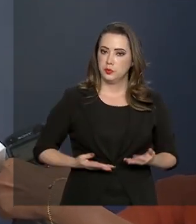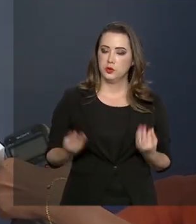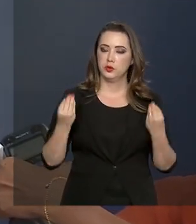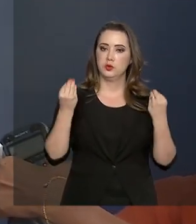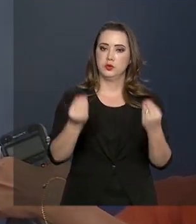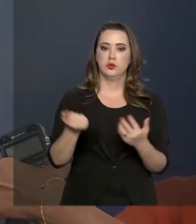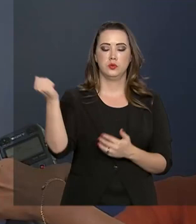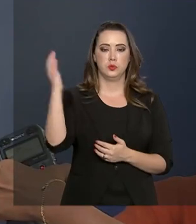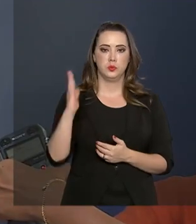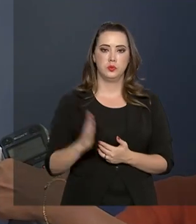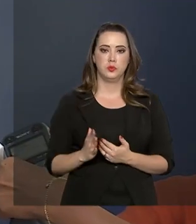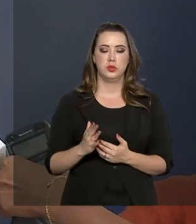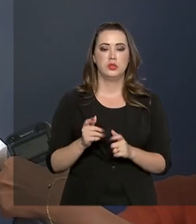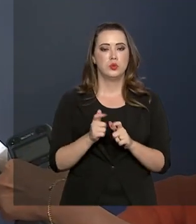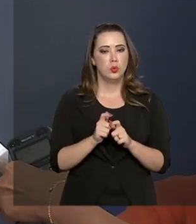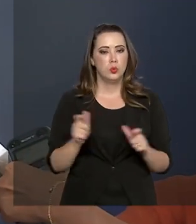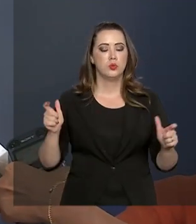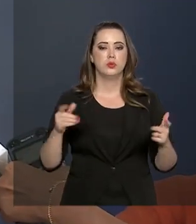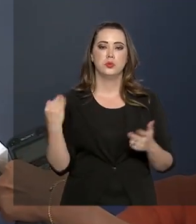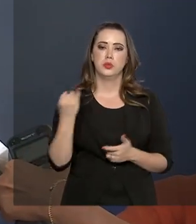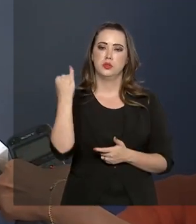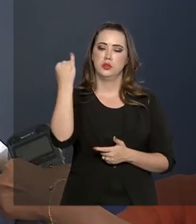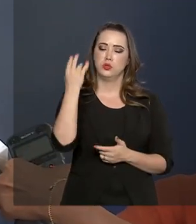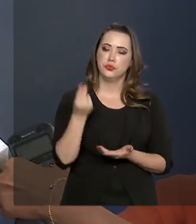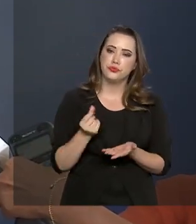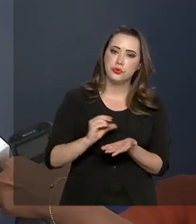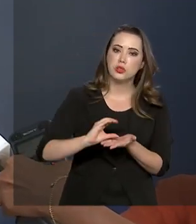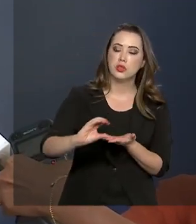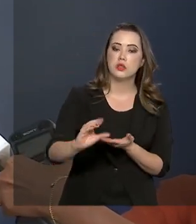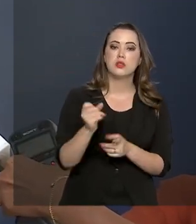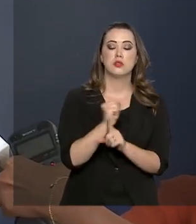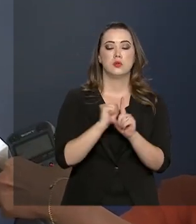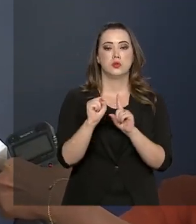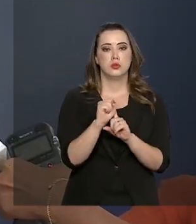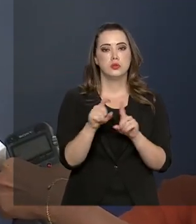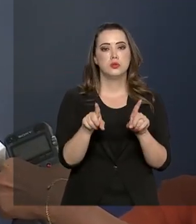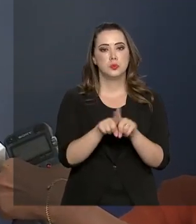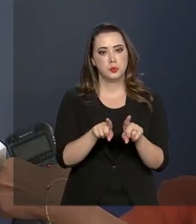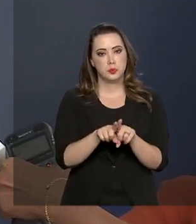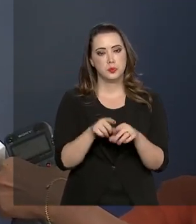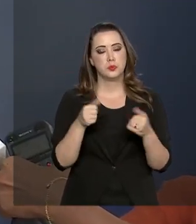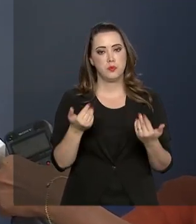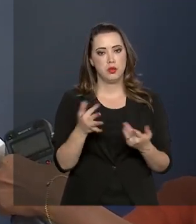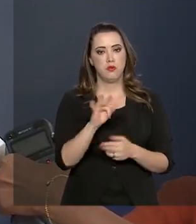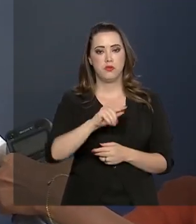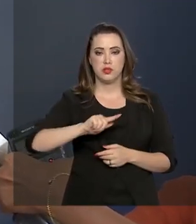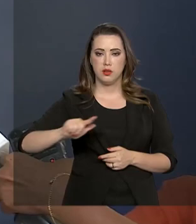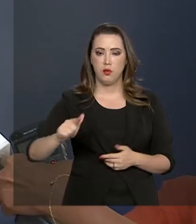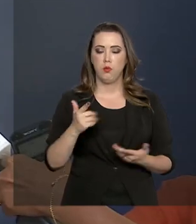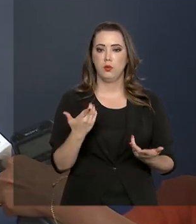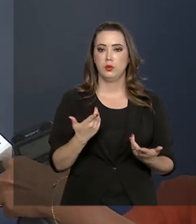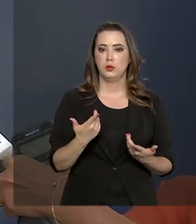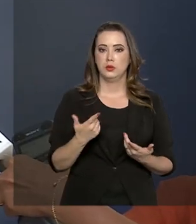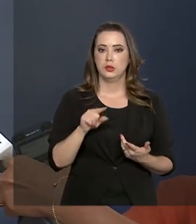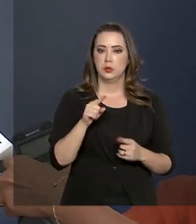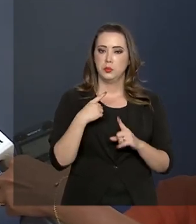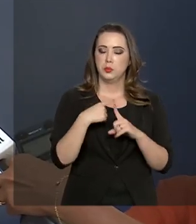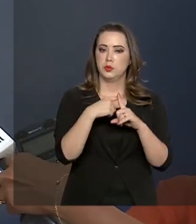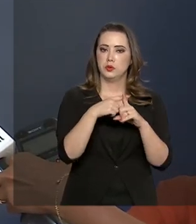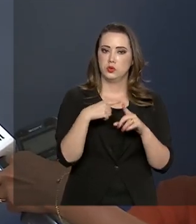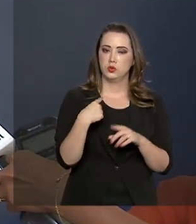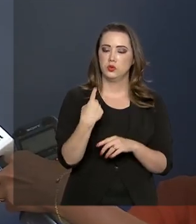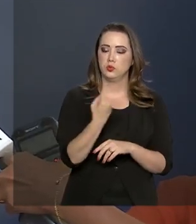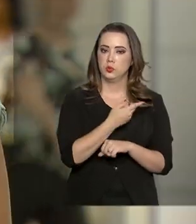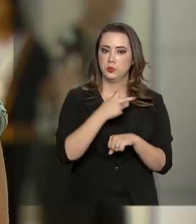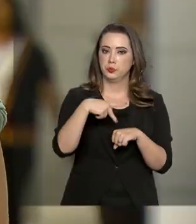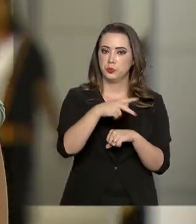brasil com grande impacto financeiro social é fiscal é positivo para a